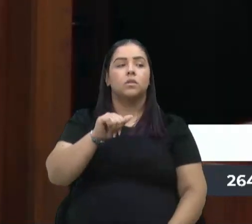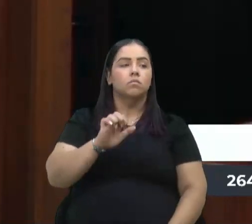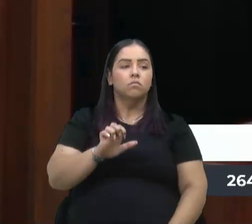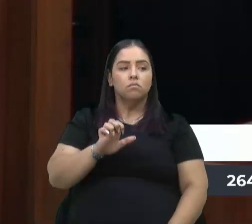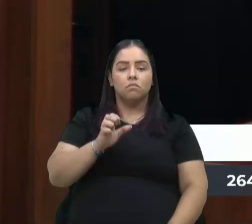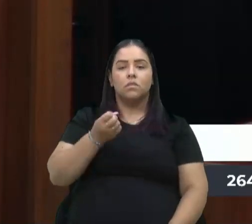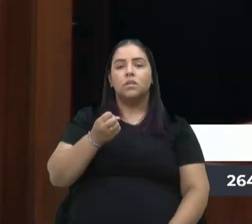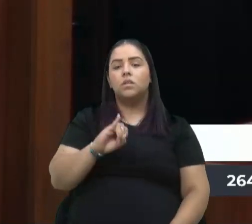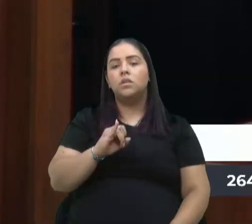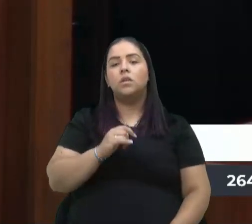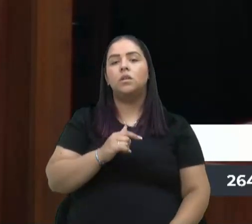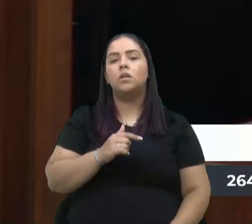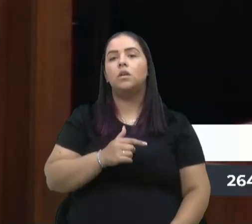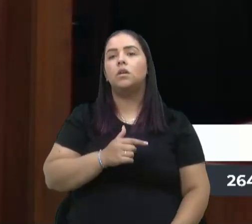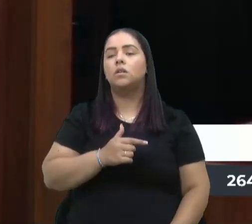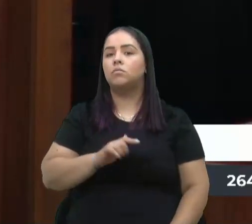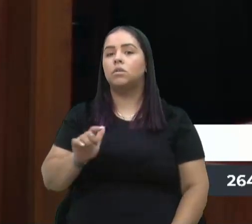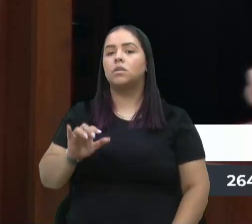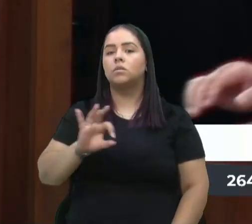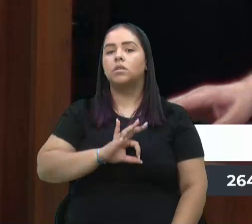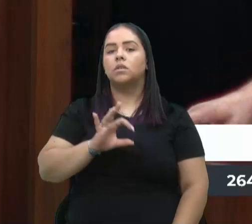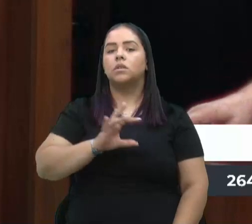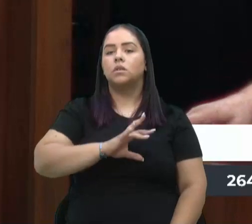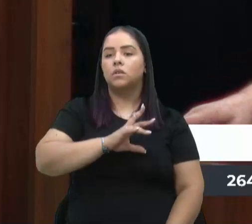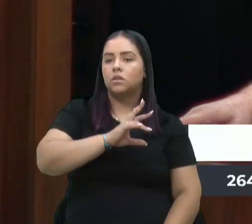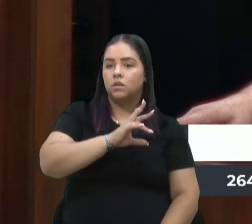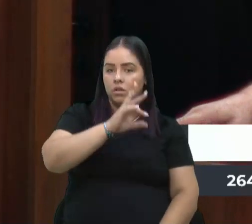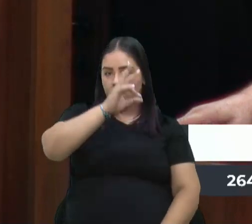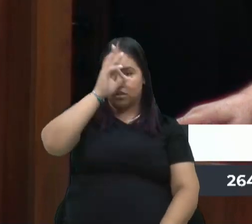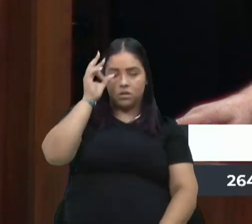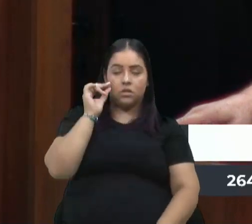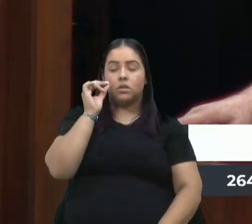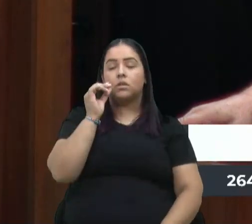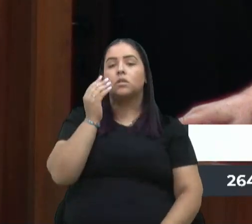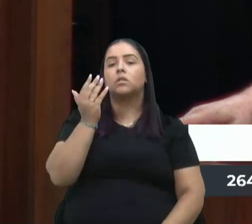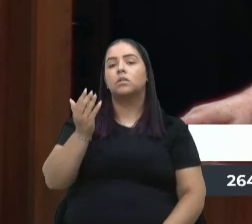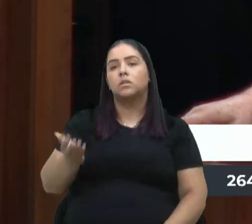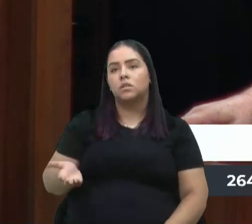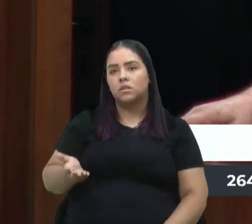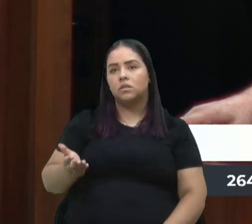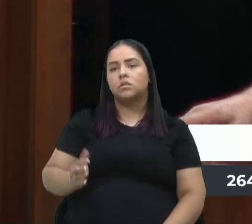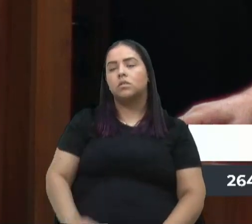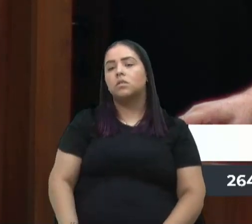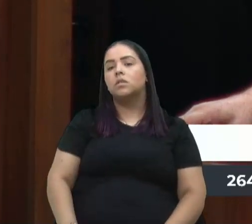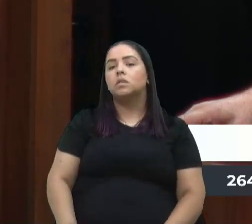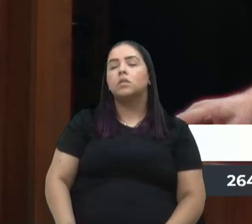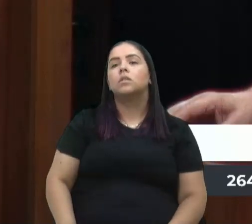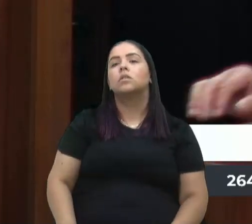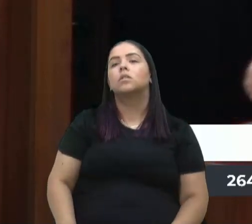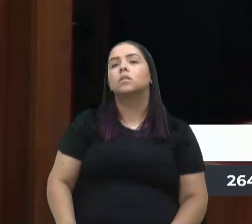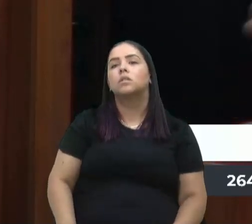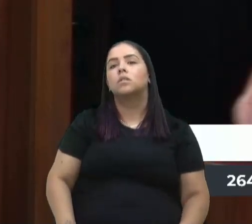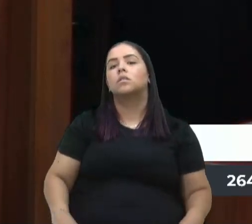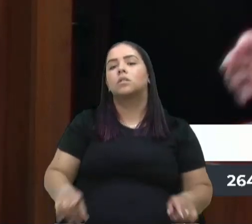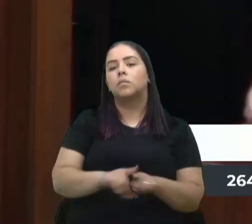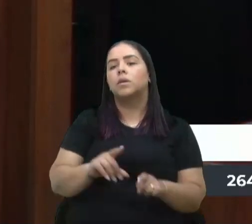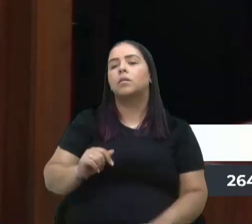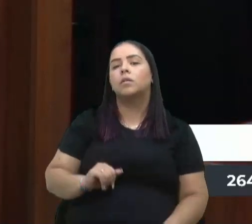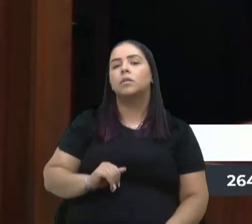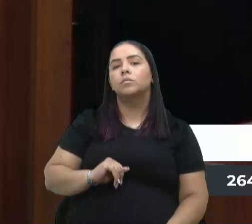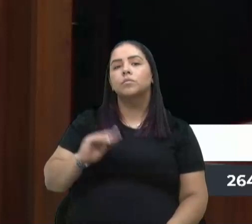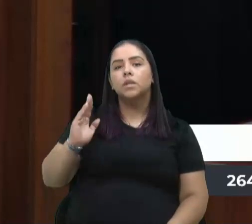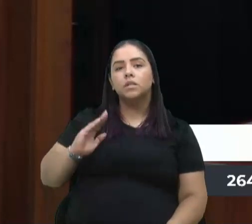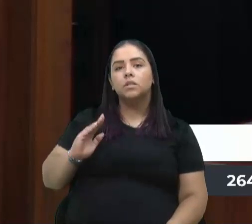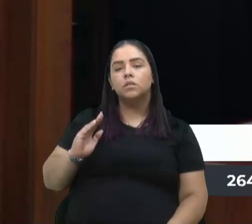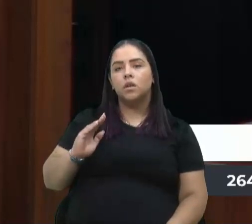tiver a Guarda Municipal ativa também, com mais eficiente, com